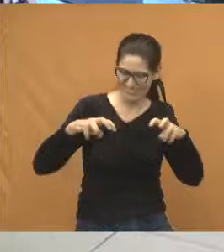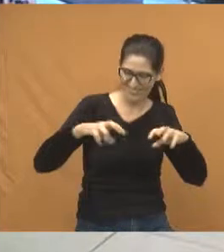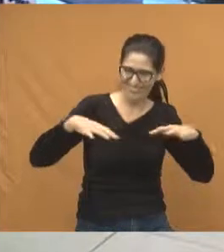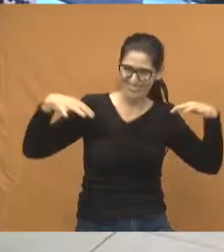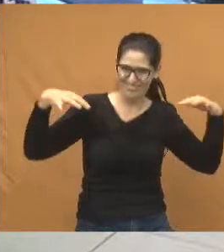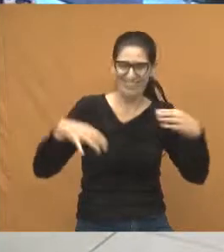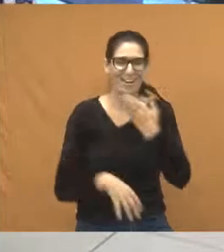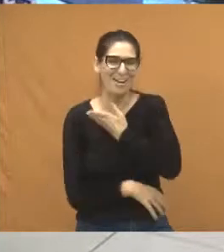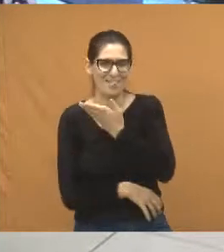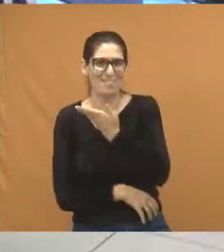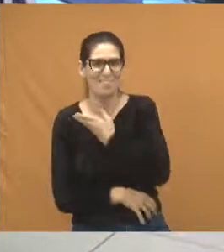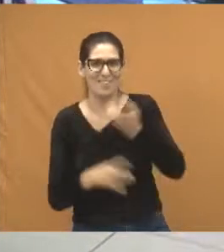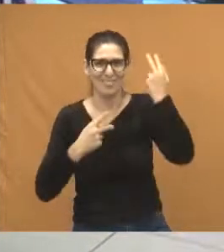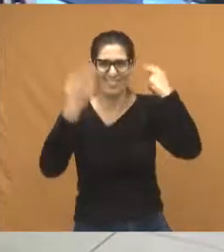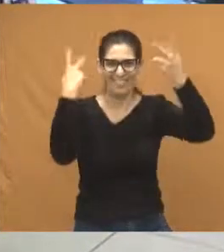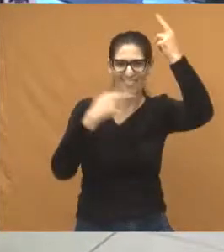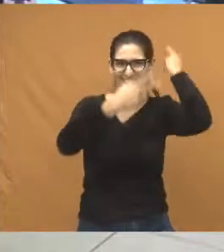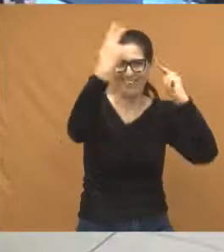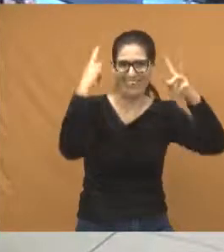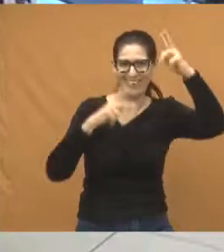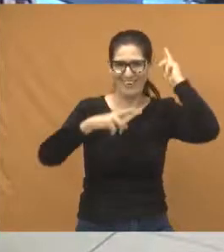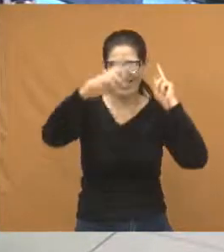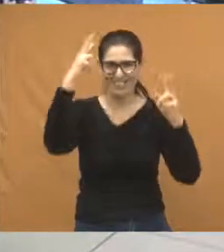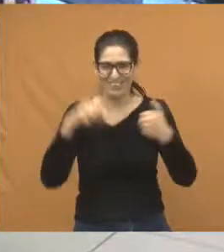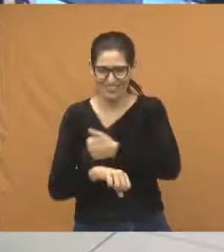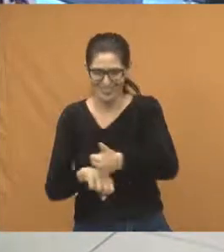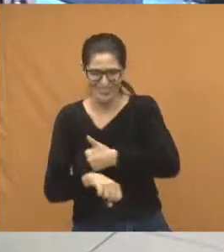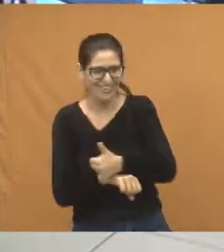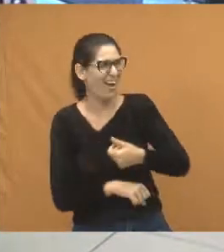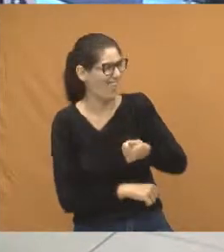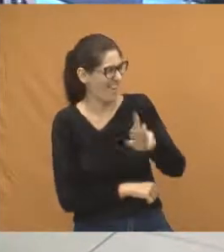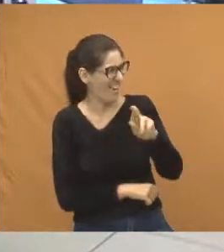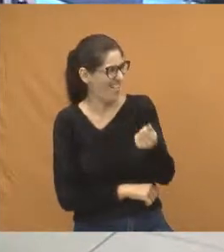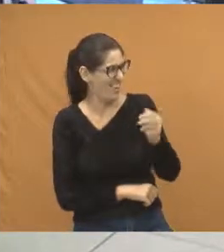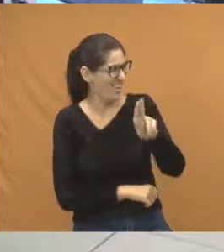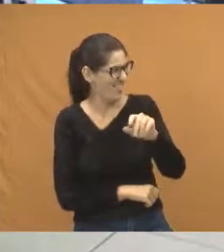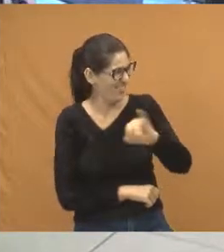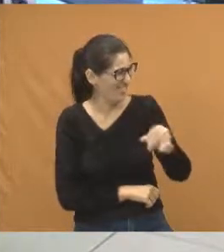ali, o cabeleireiro do Araújo. Eu também sou Araújo, rapaz.